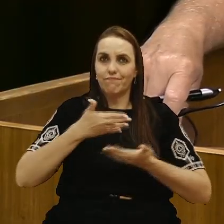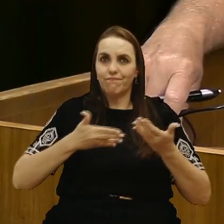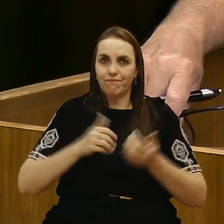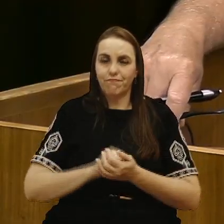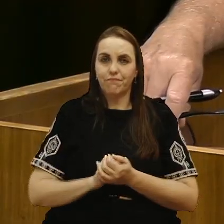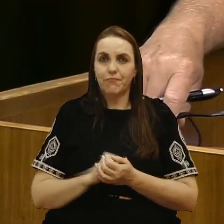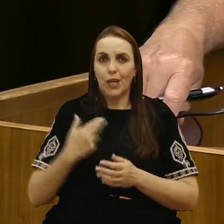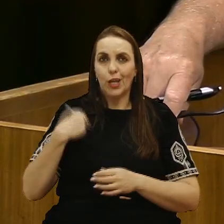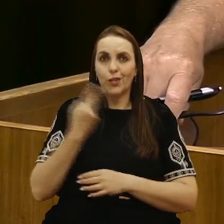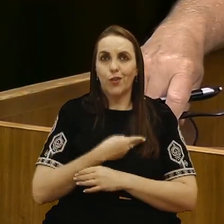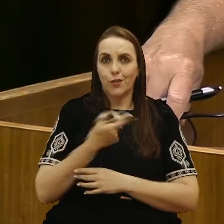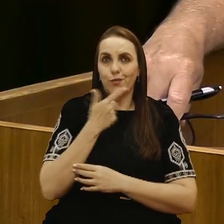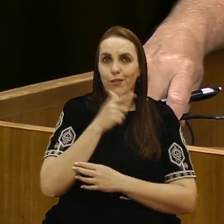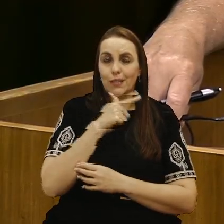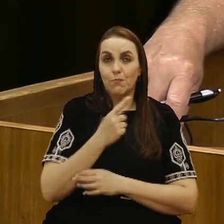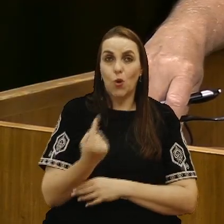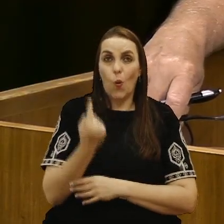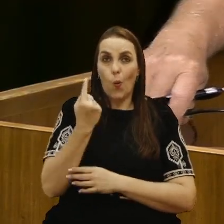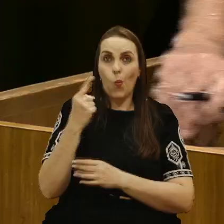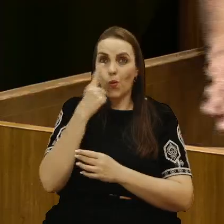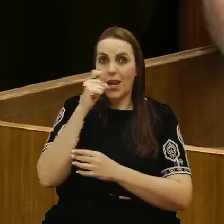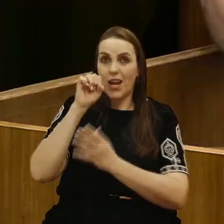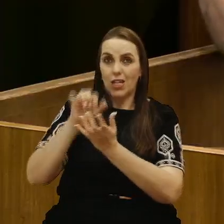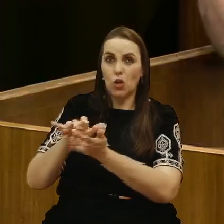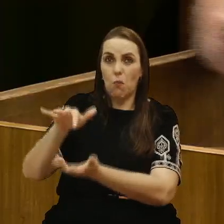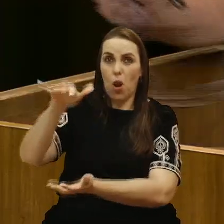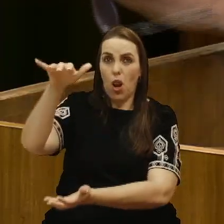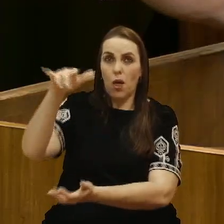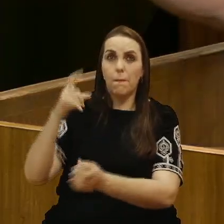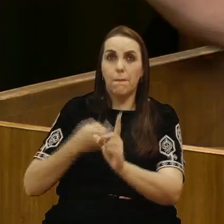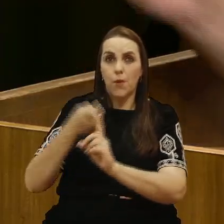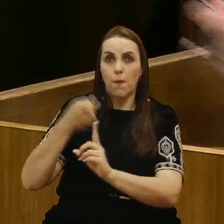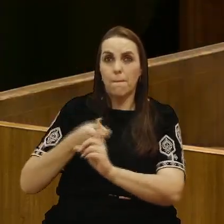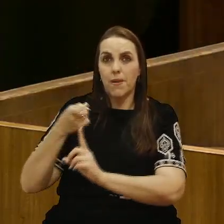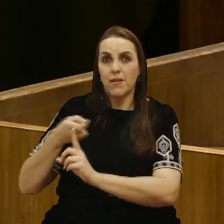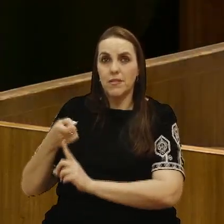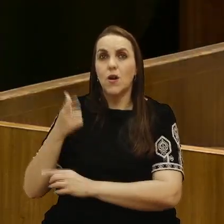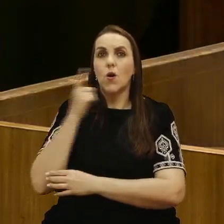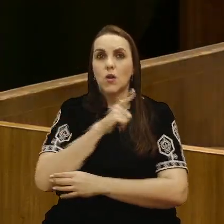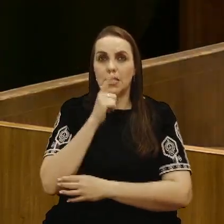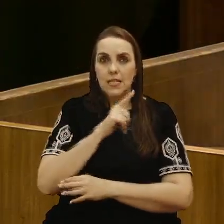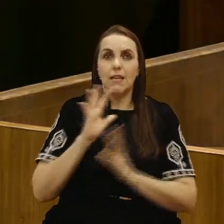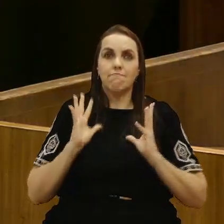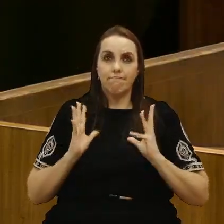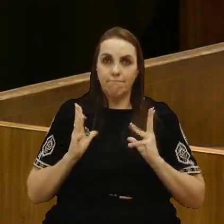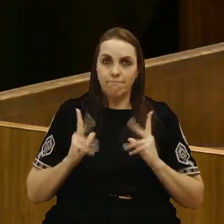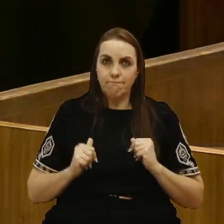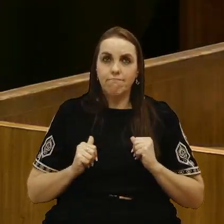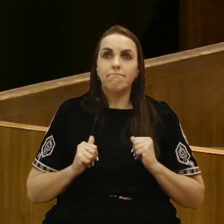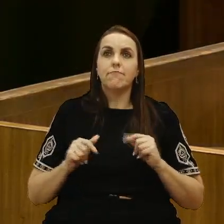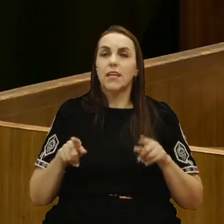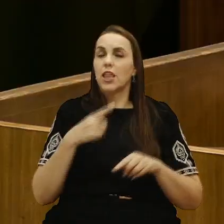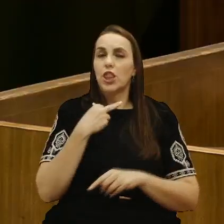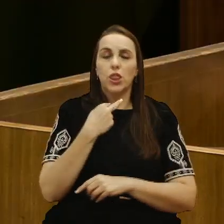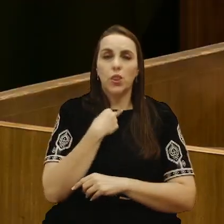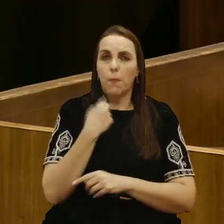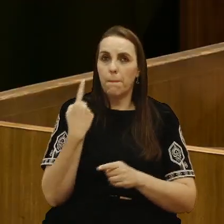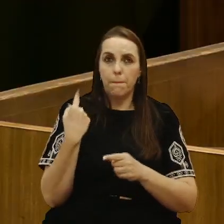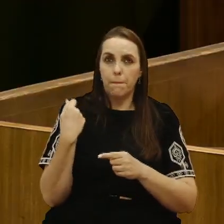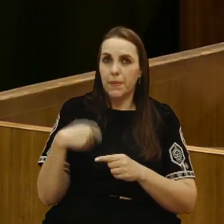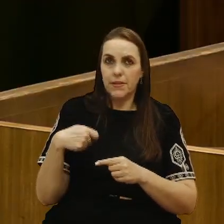para que nós, pelo menos um lixão por mês, faça a limpeza e não precise voltar